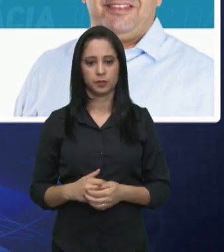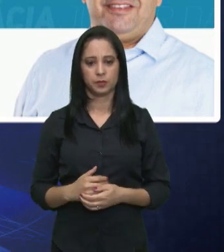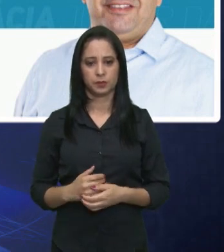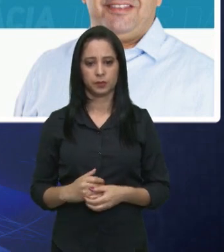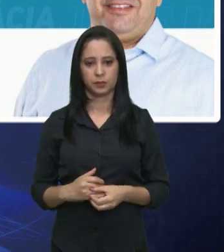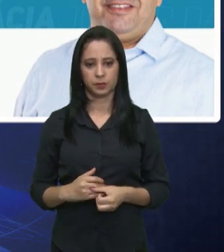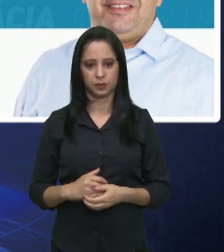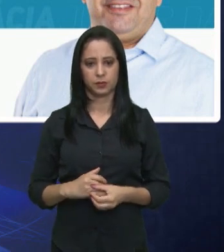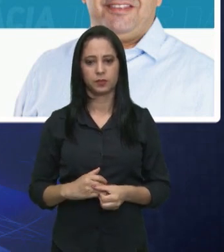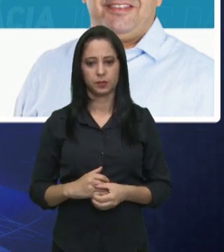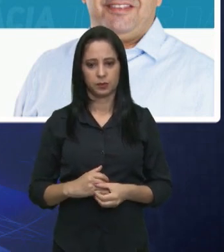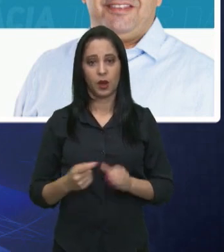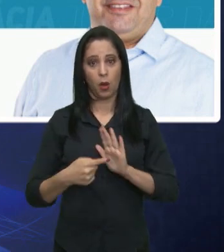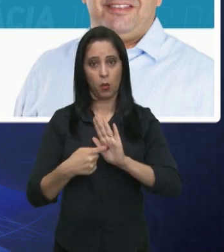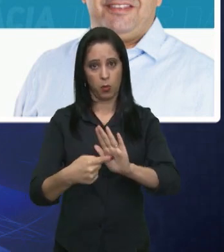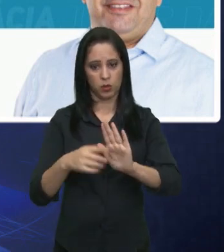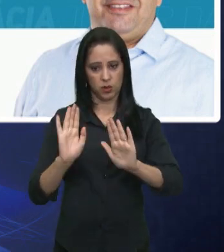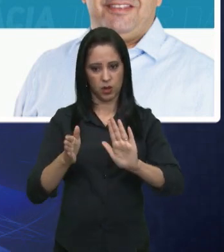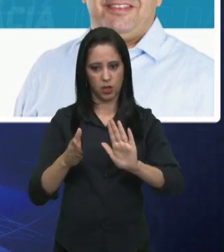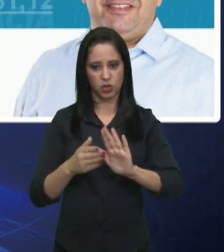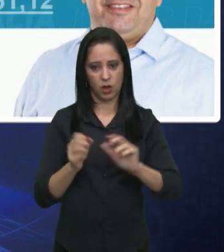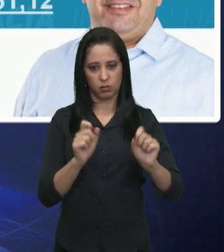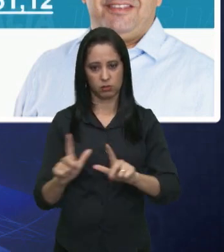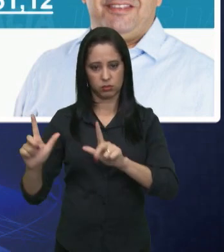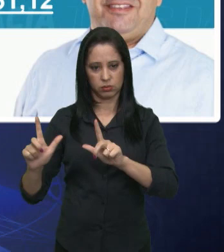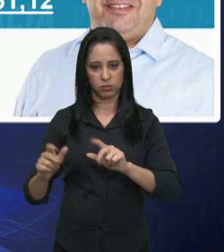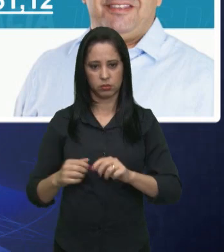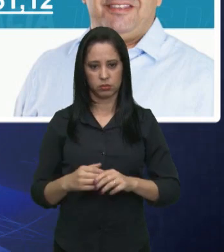Eu acabei de apresentar esses valores. O próximo.